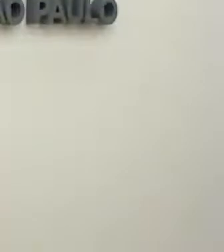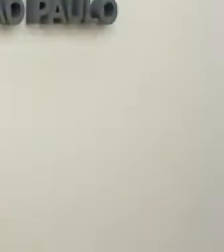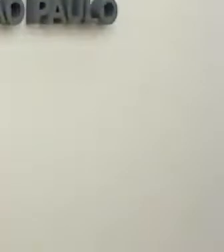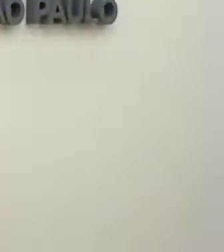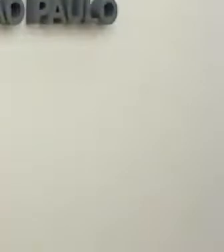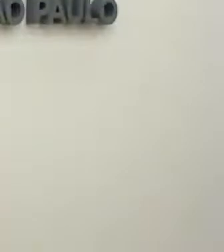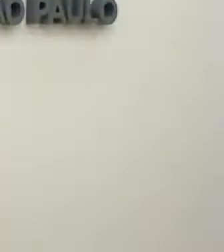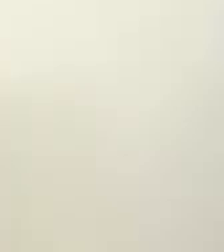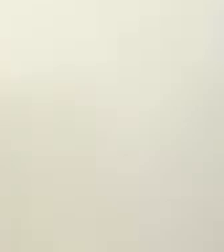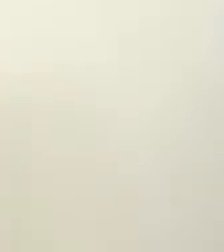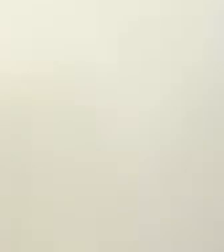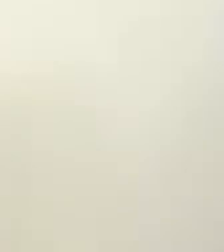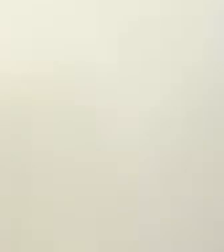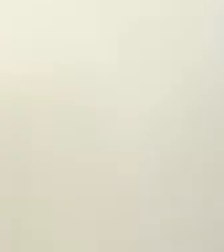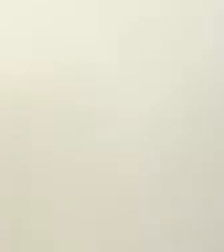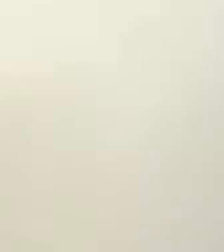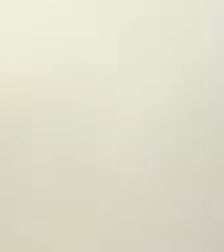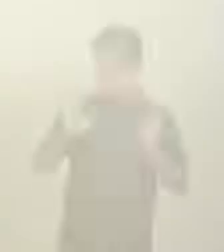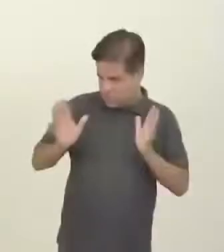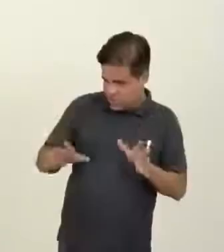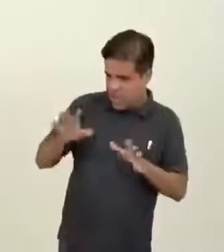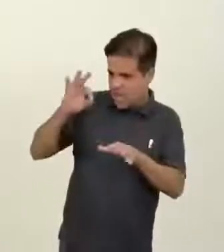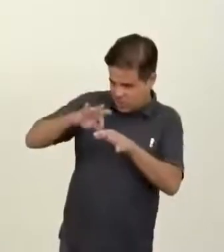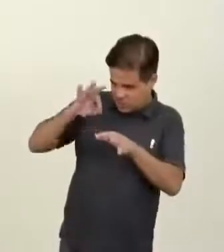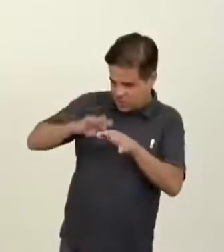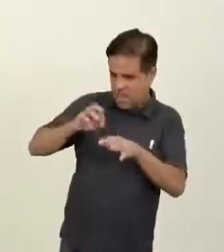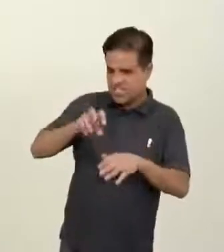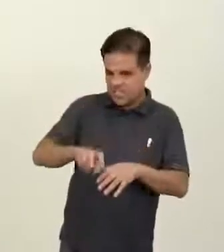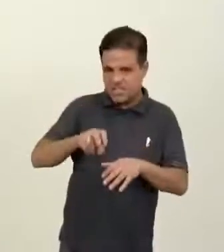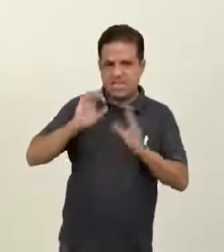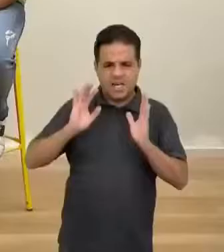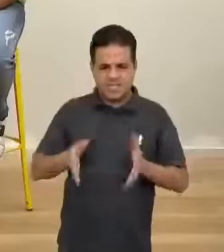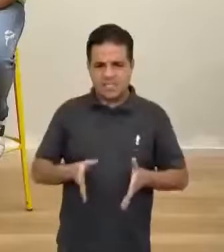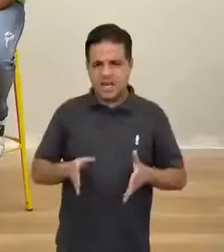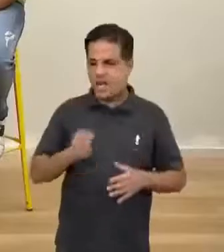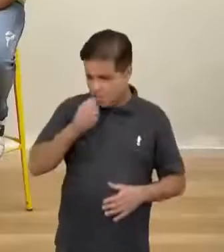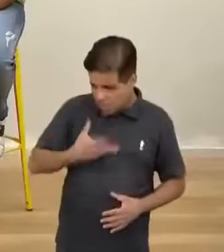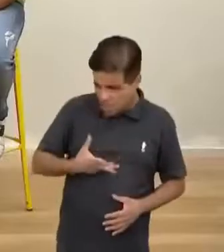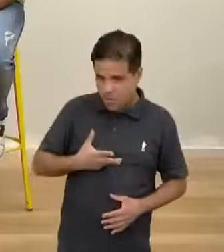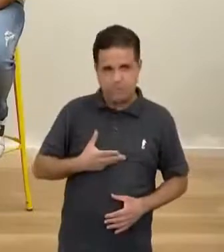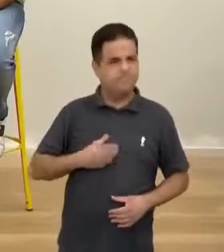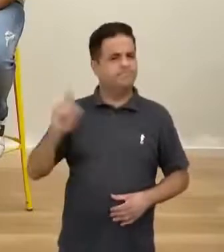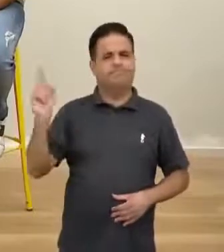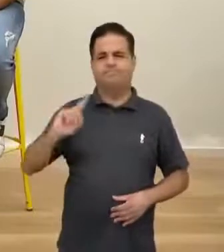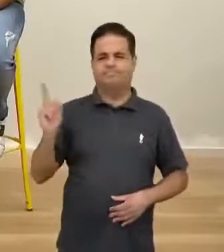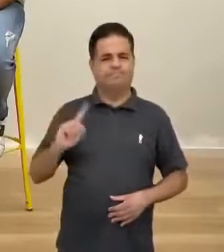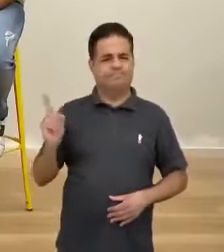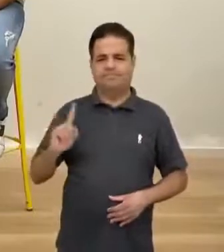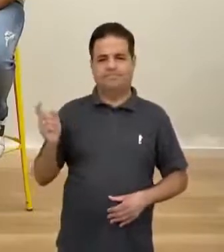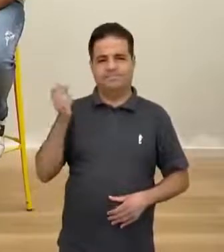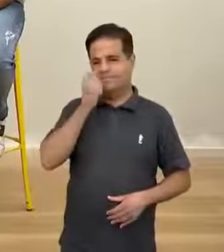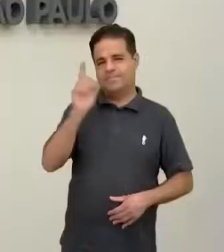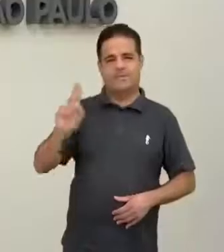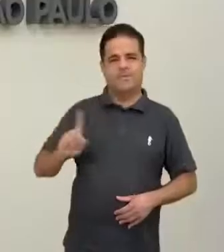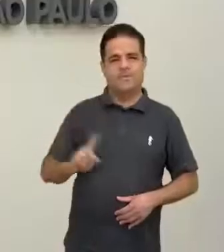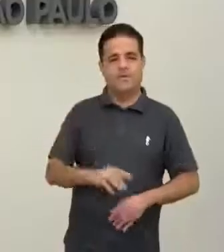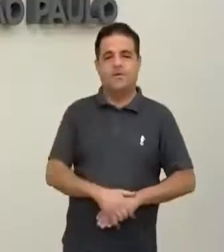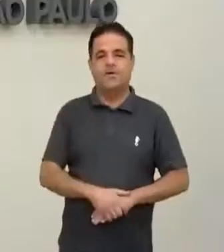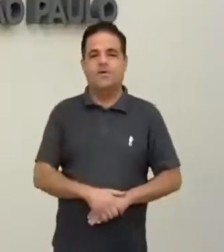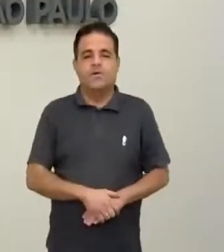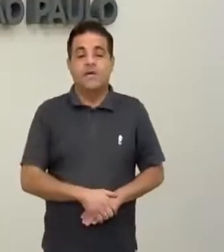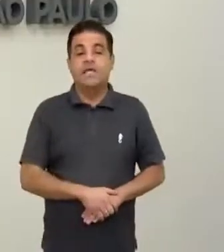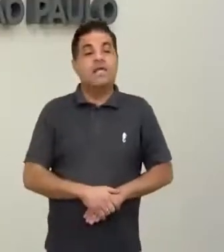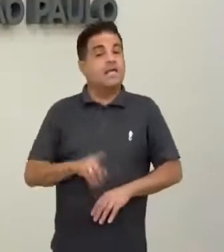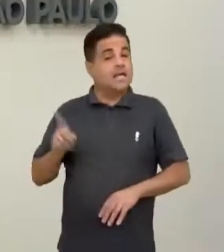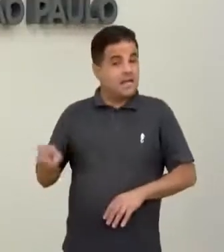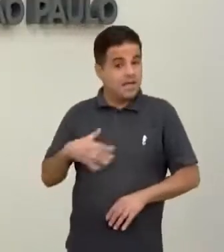Pro Elaine. Oi. Já tomou chá de cadeira? Com certeza. É bom? Não. Não é bom? Mas você não é que ela